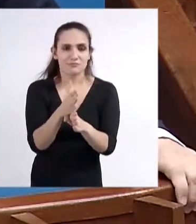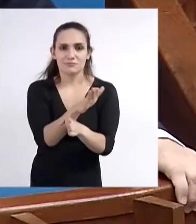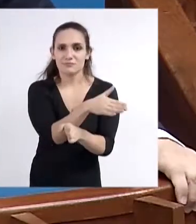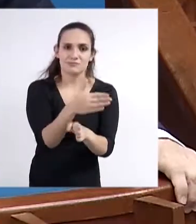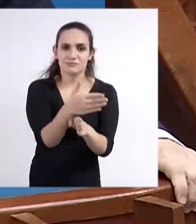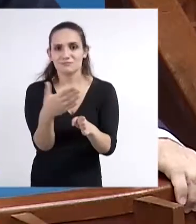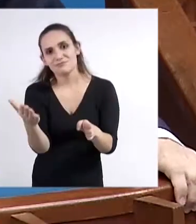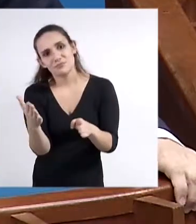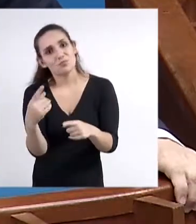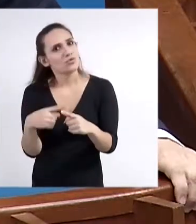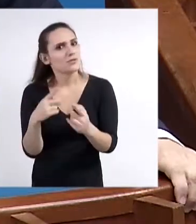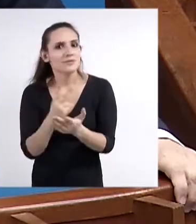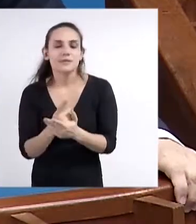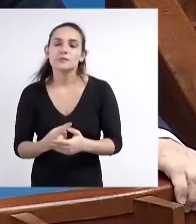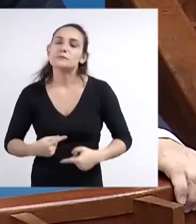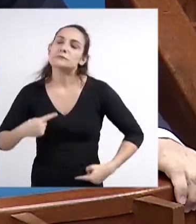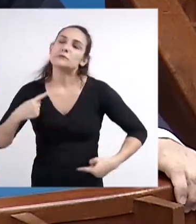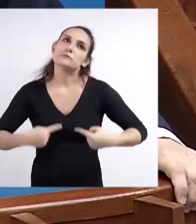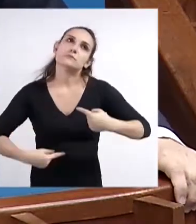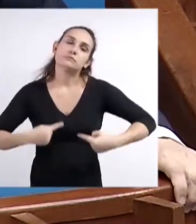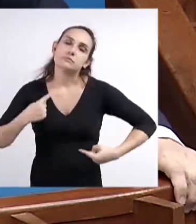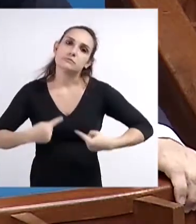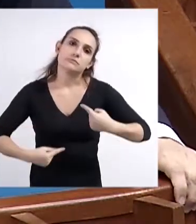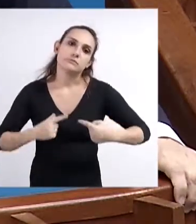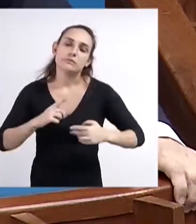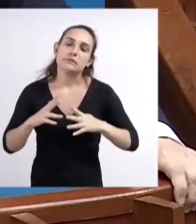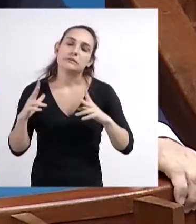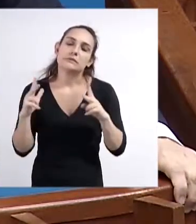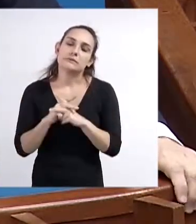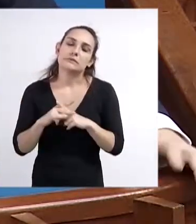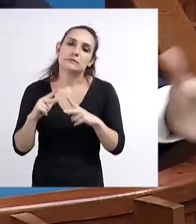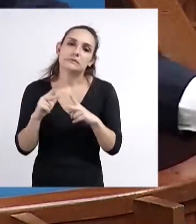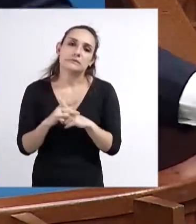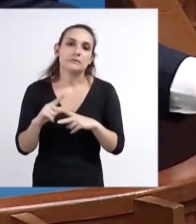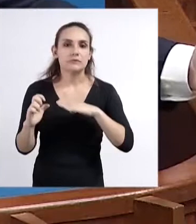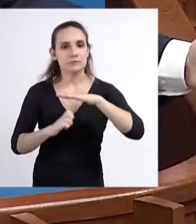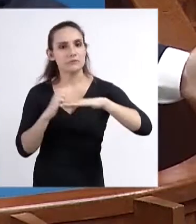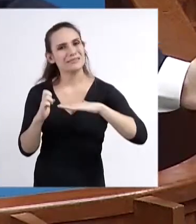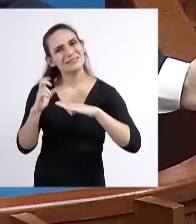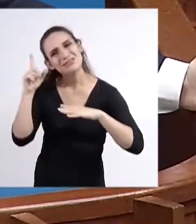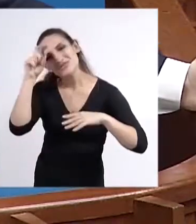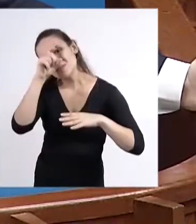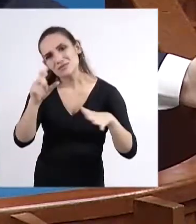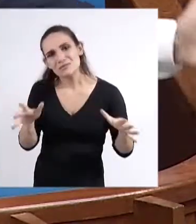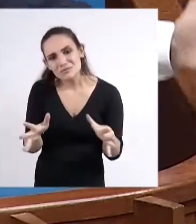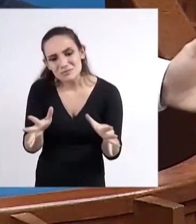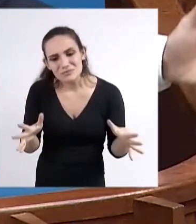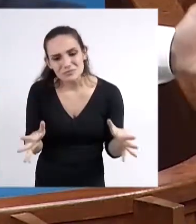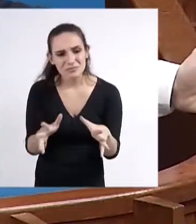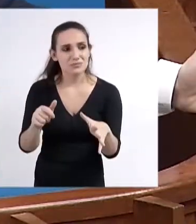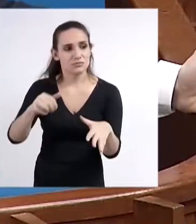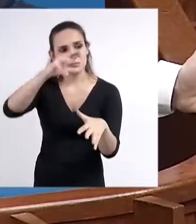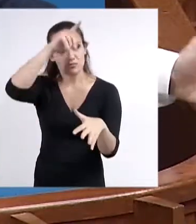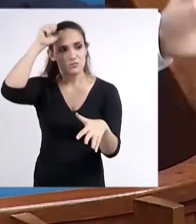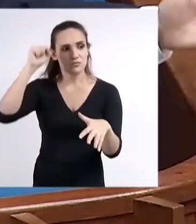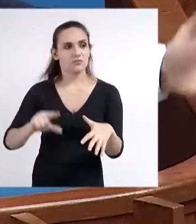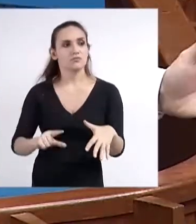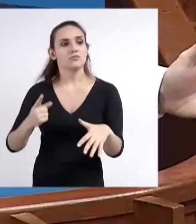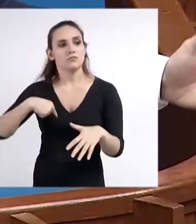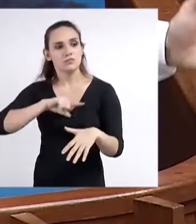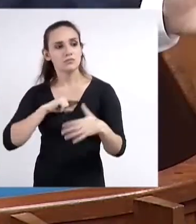tem provocado um entrave de muitos empreendimentos para Mato Grosso do Sul. E nós